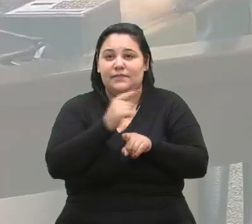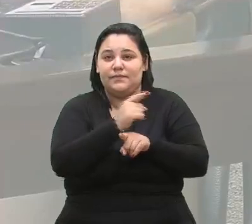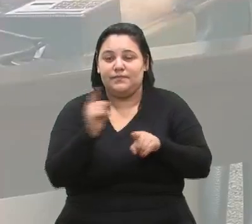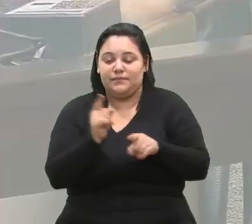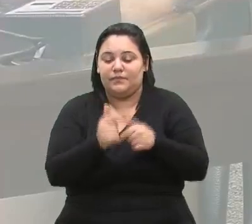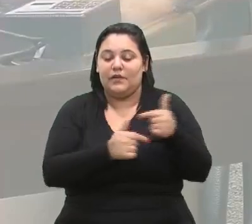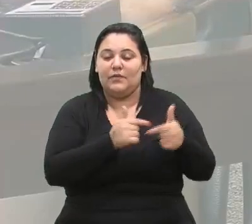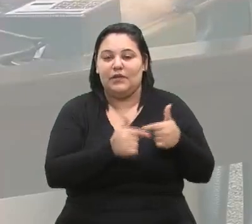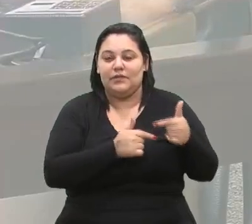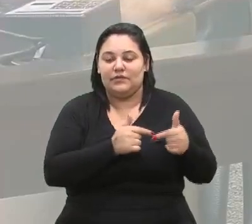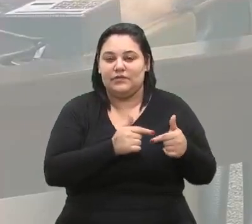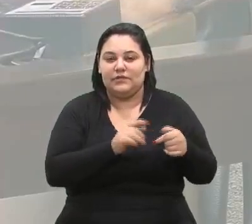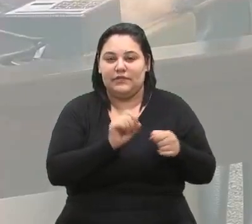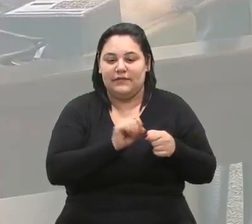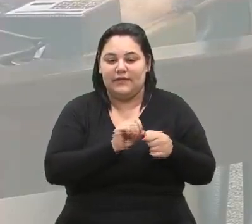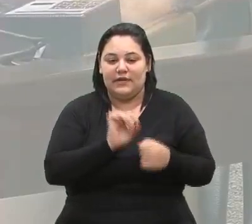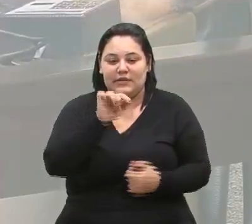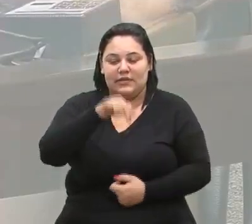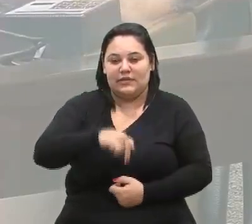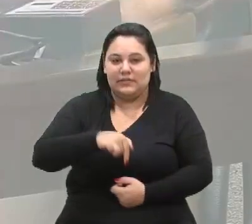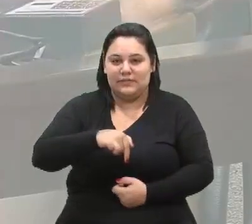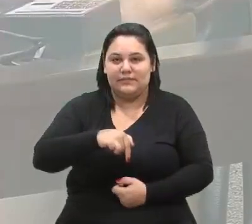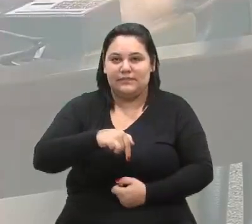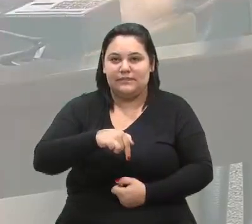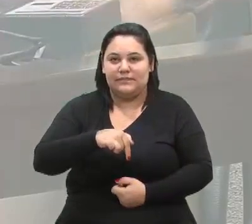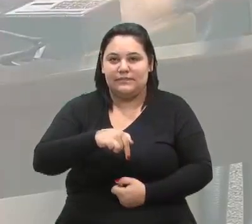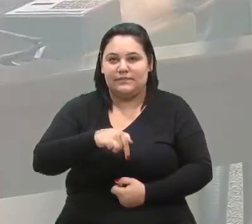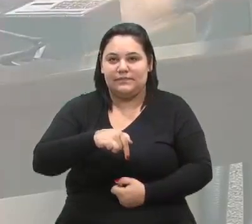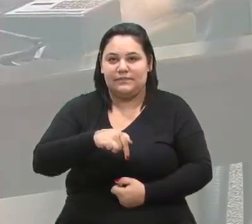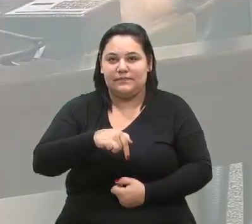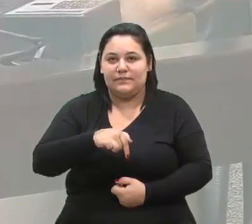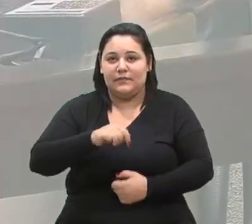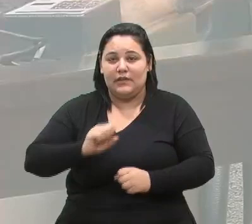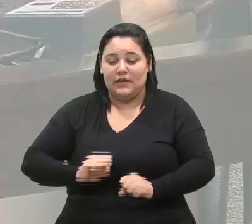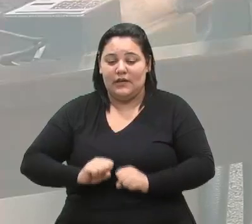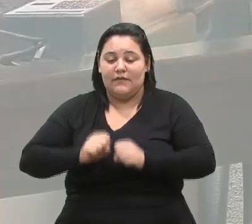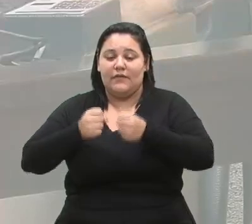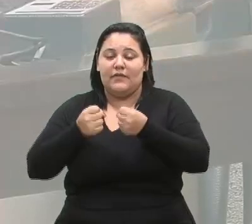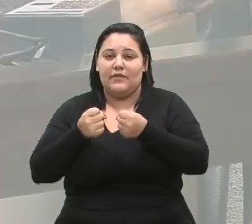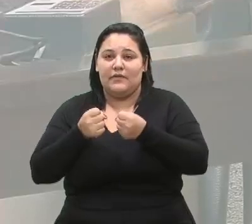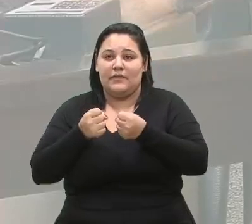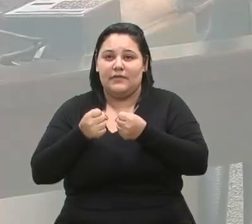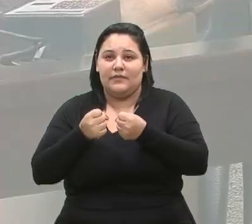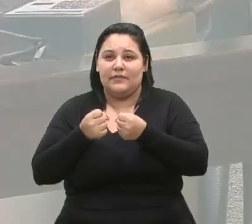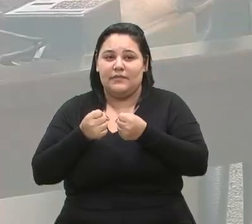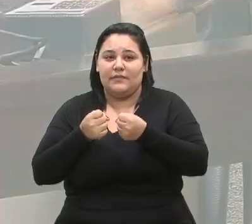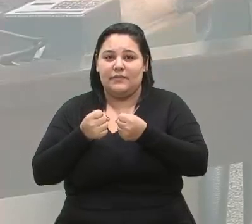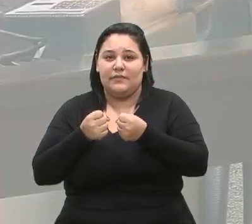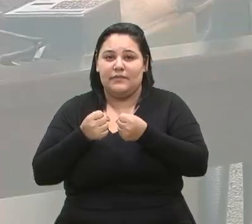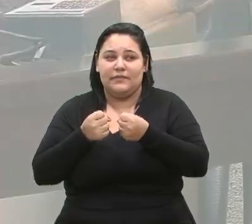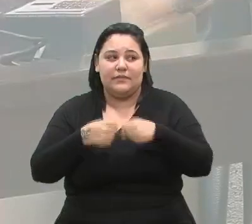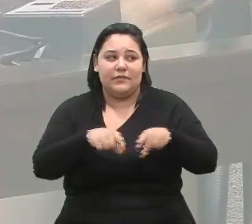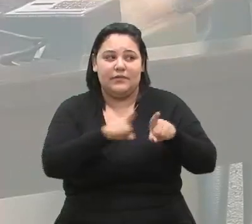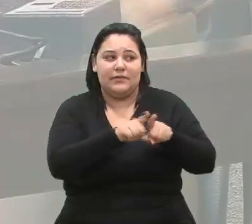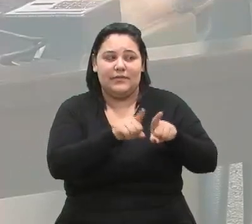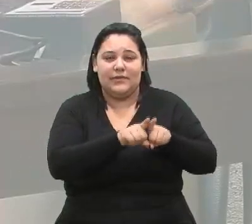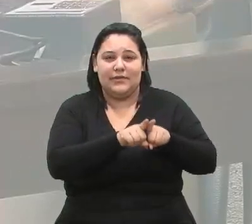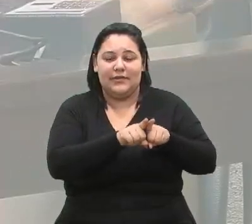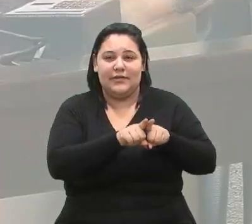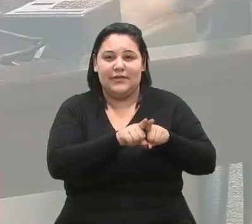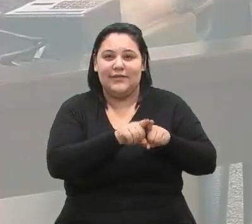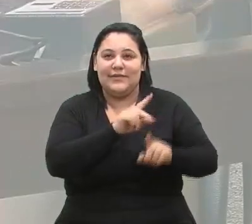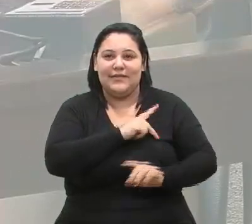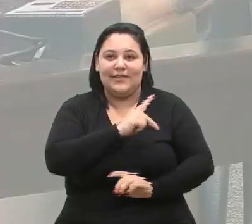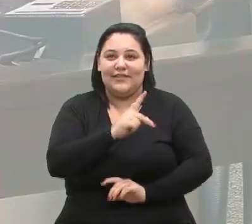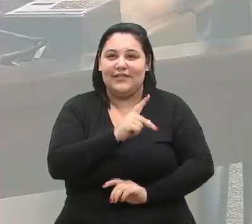que fazem aqui uma mobilização defendendo a sua categoria, porque nada melhor do que eles, senhora presidente,